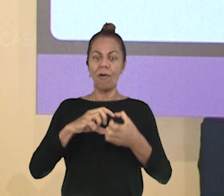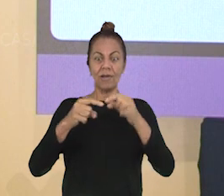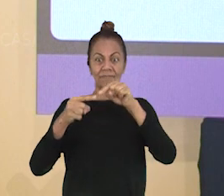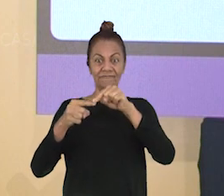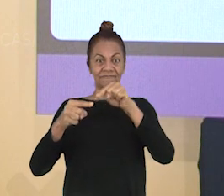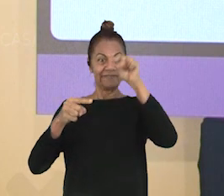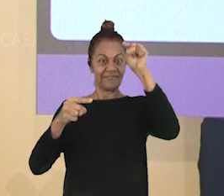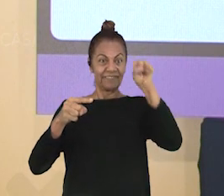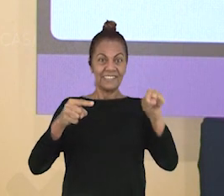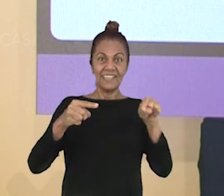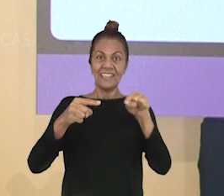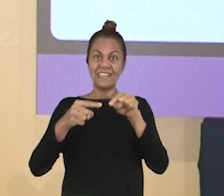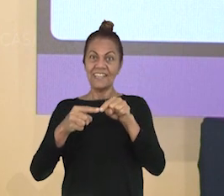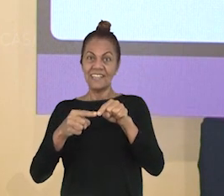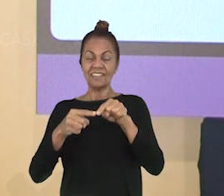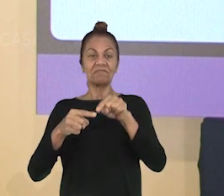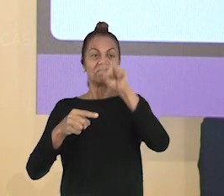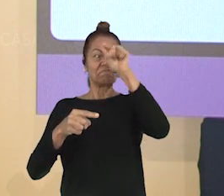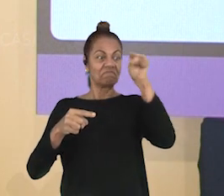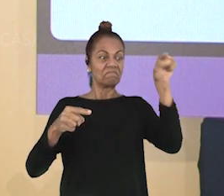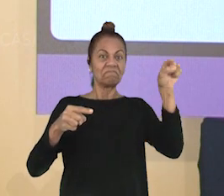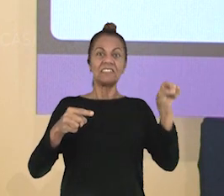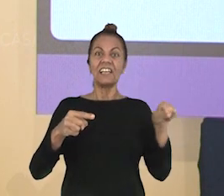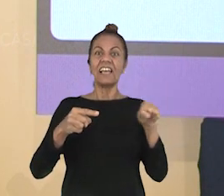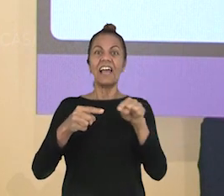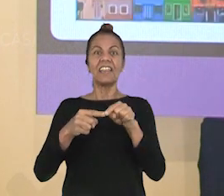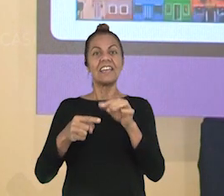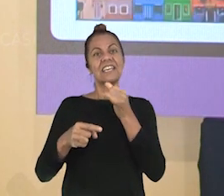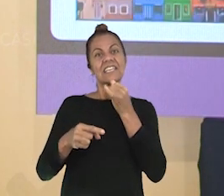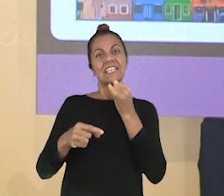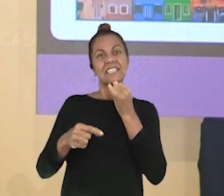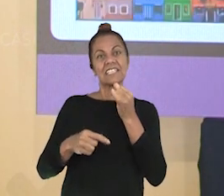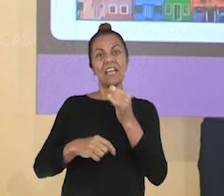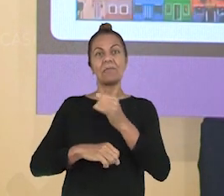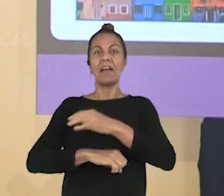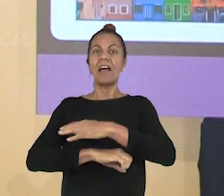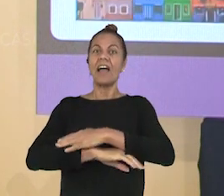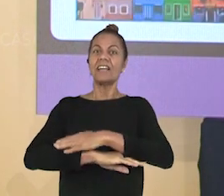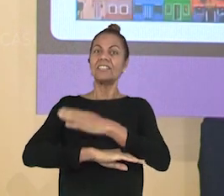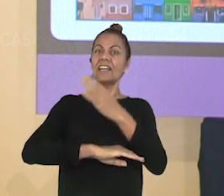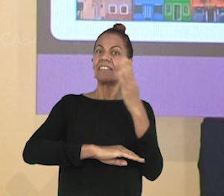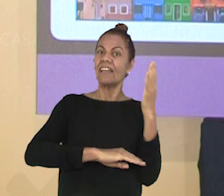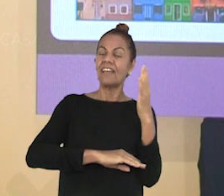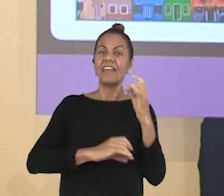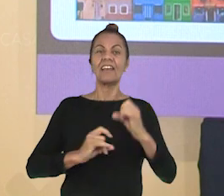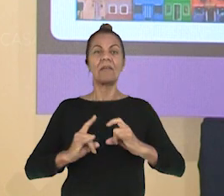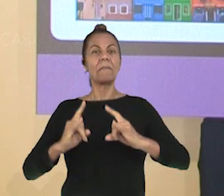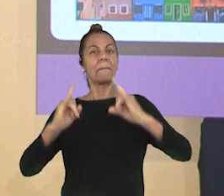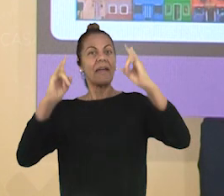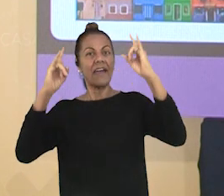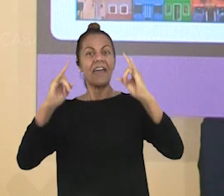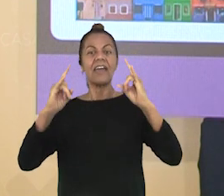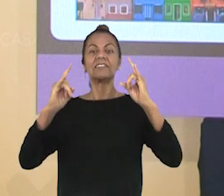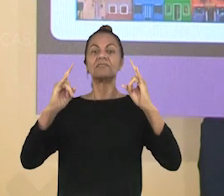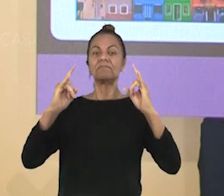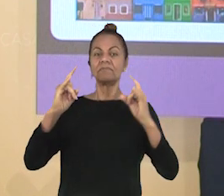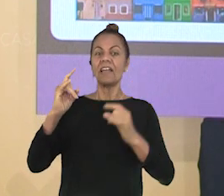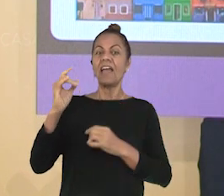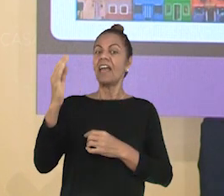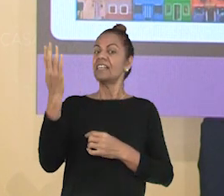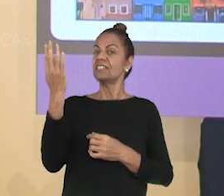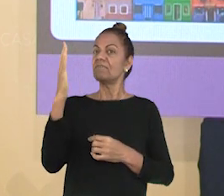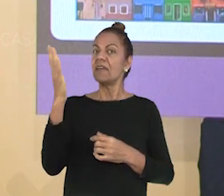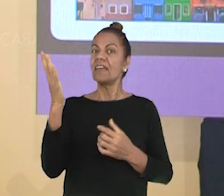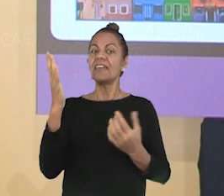possuem forma de triângulos ou quadriláteros. Por exemplo, a janela, a porta,